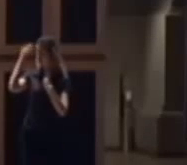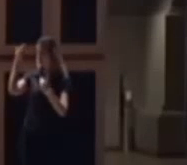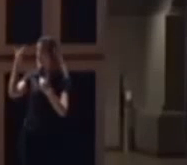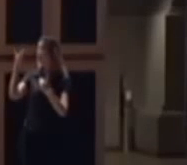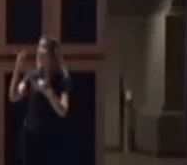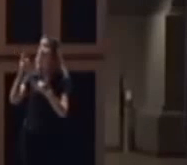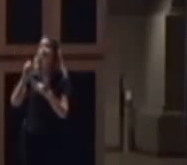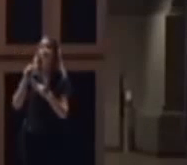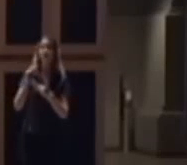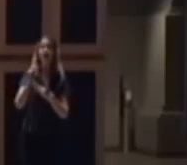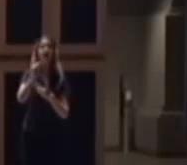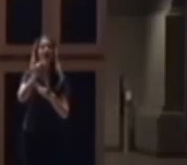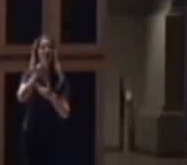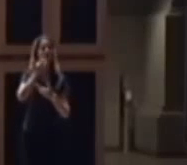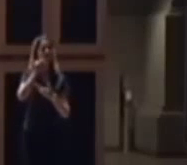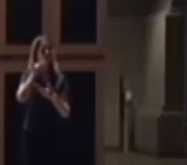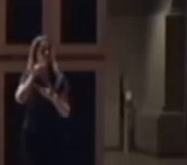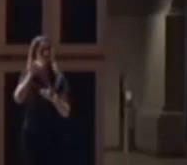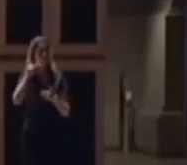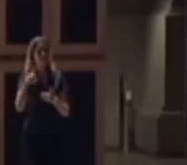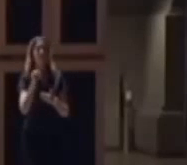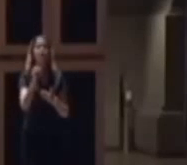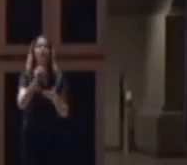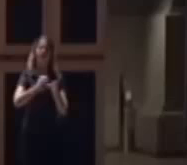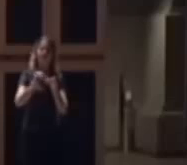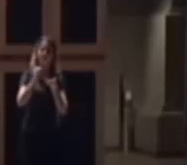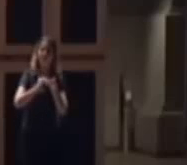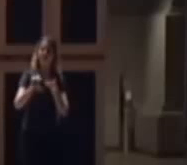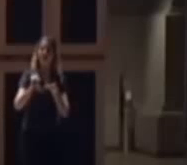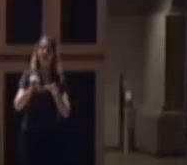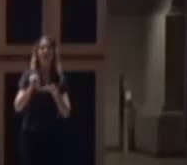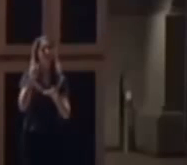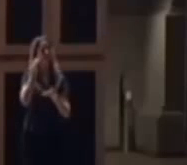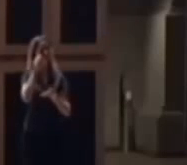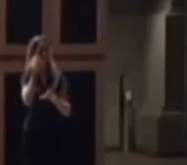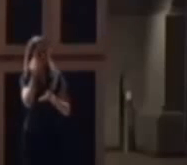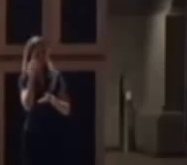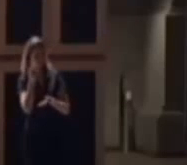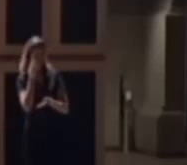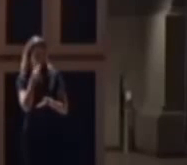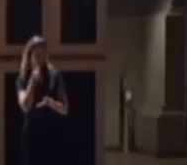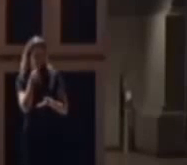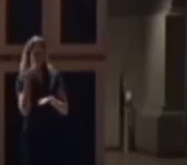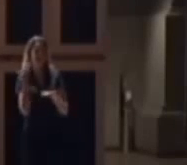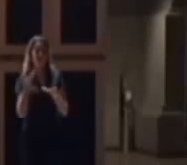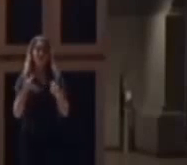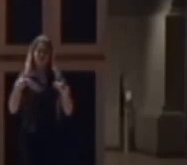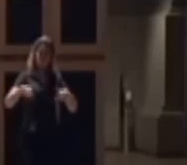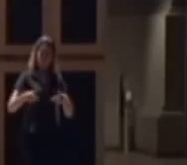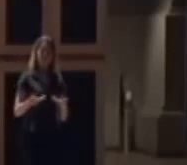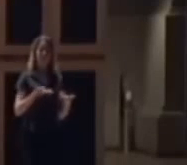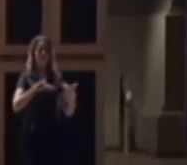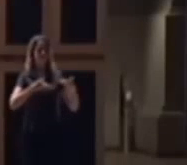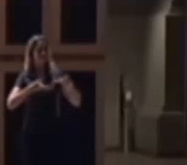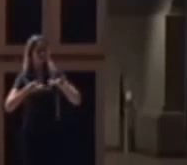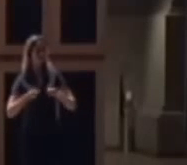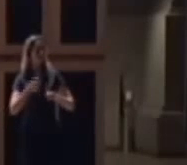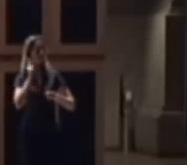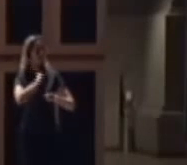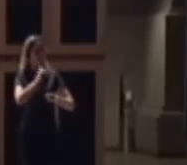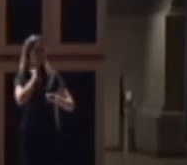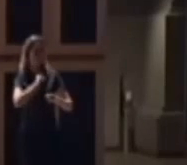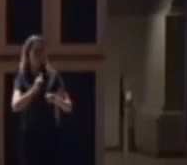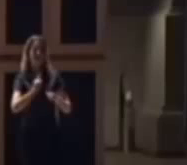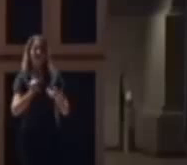secretário Marcelo Araújo, a Claudinelli, pela oportunidade, pelo convite para Minas Gerais participar